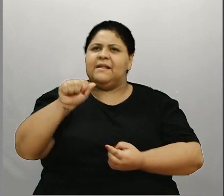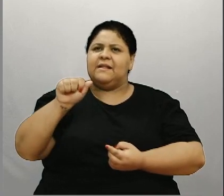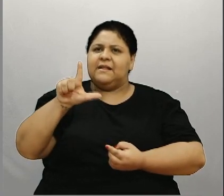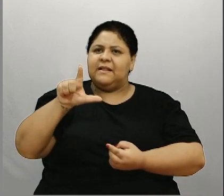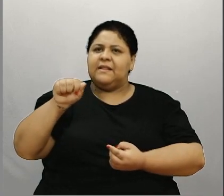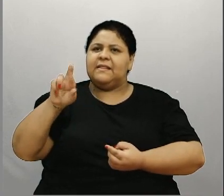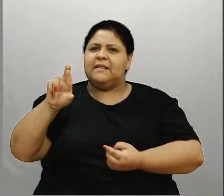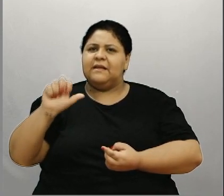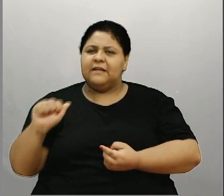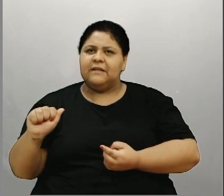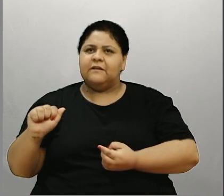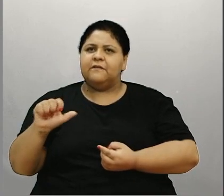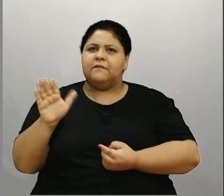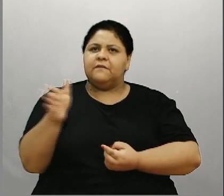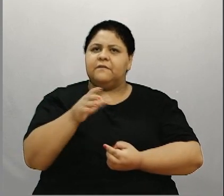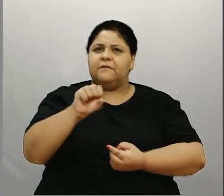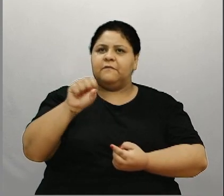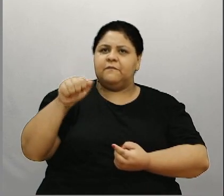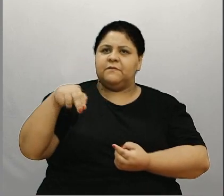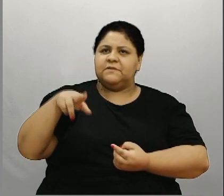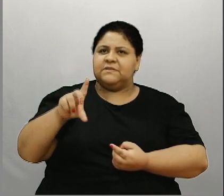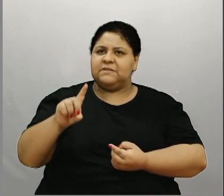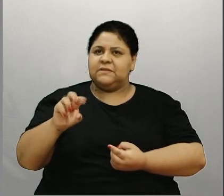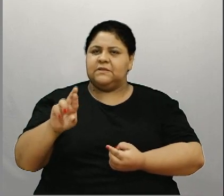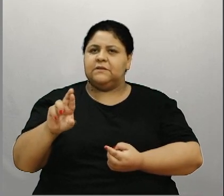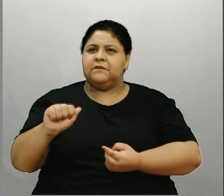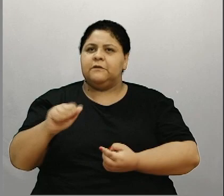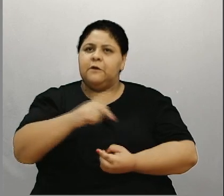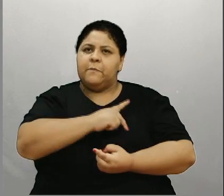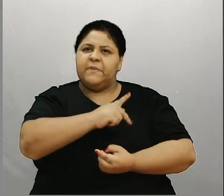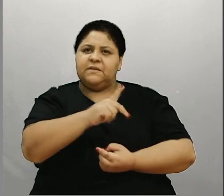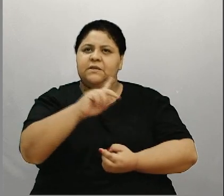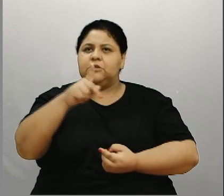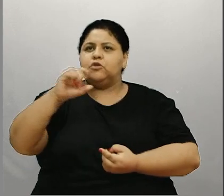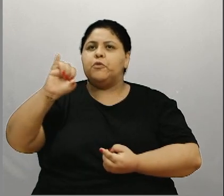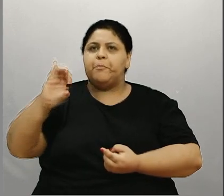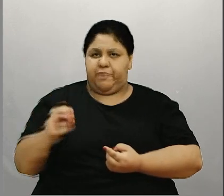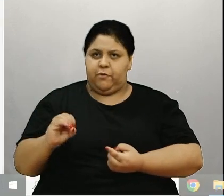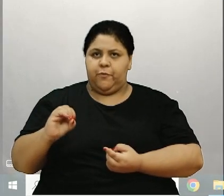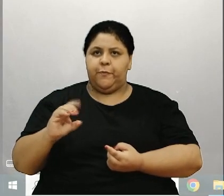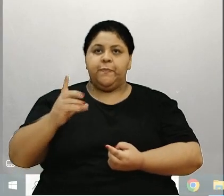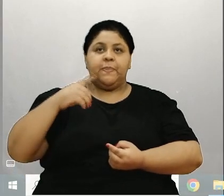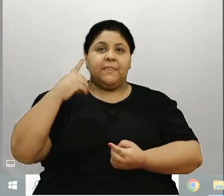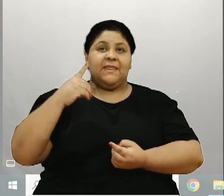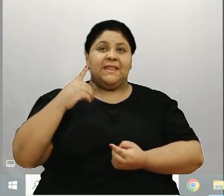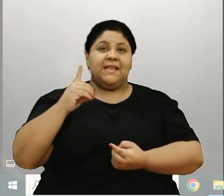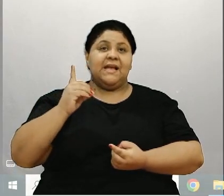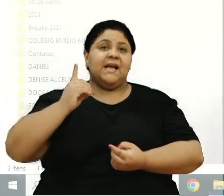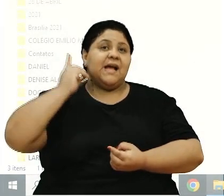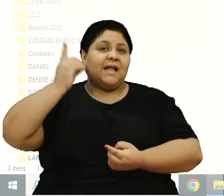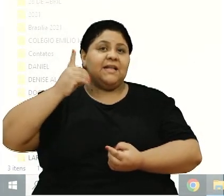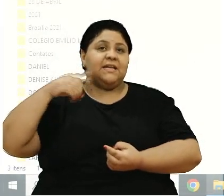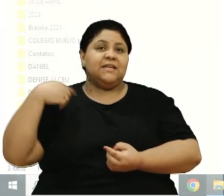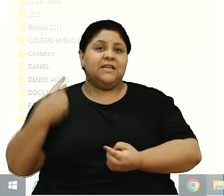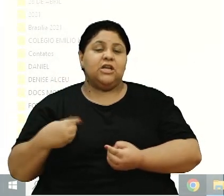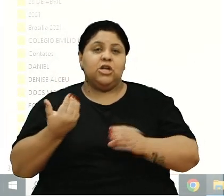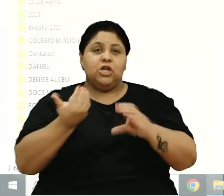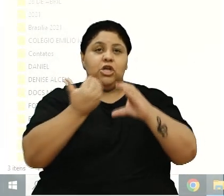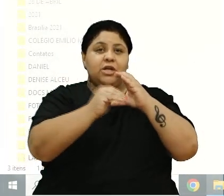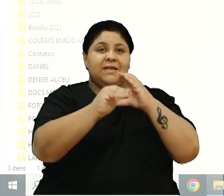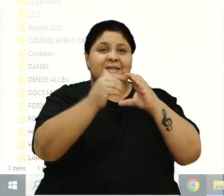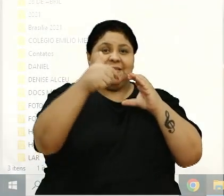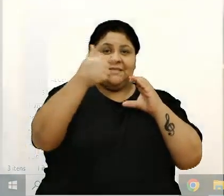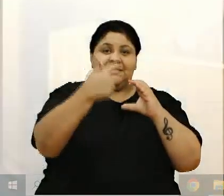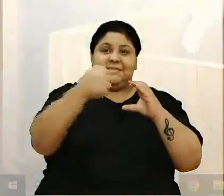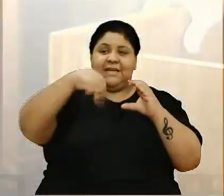e a Sandra, presidente do Pio Sodalício. Então, a Denise Pessoa destinou um valor total de emenda de 7 milhões de